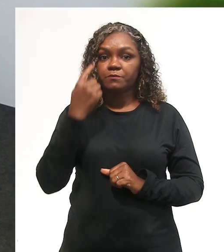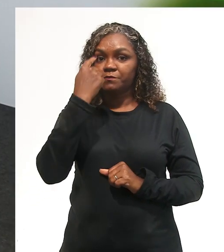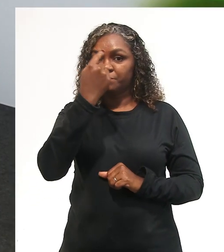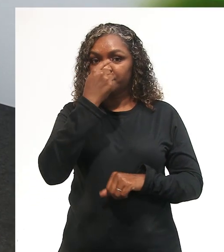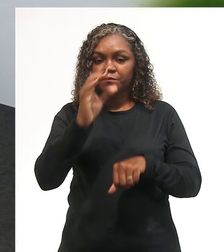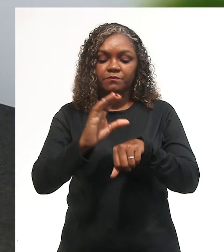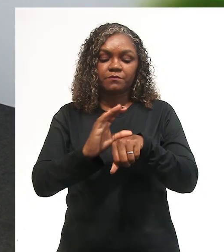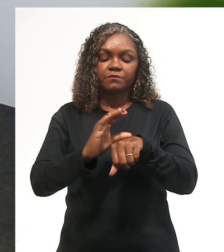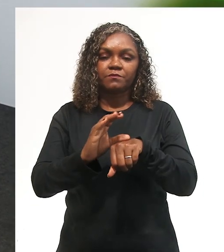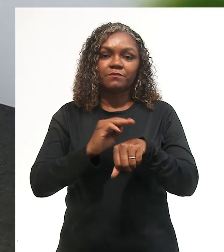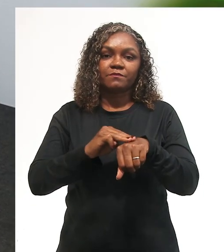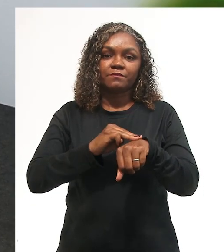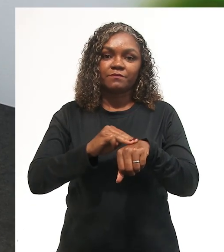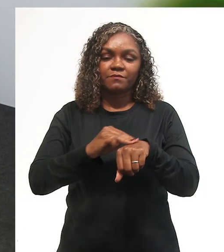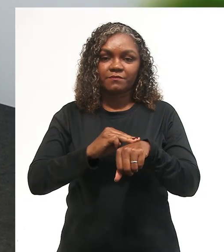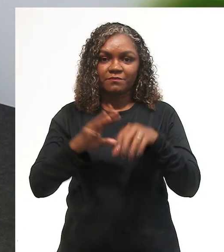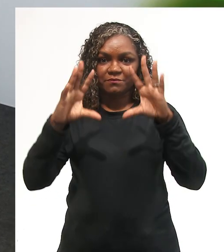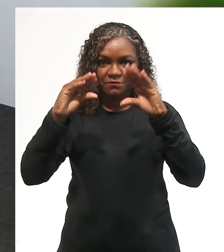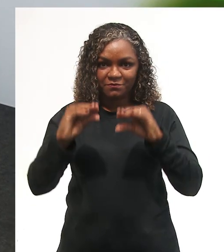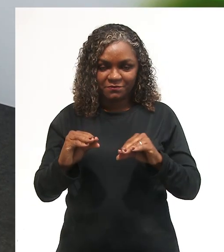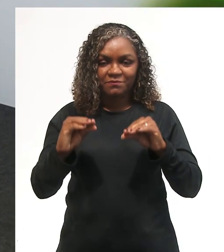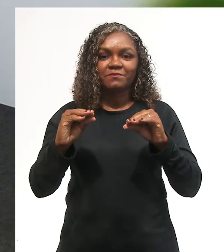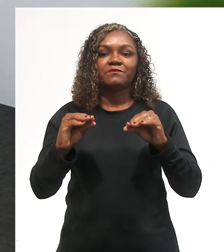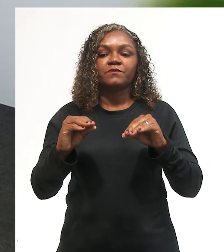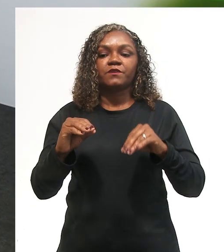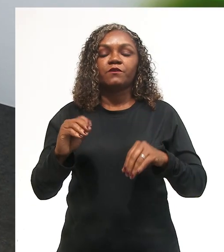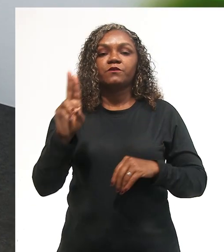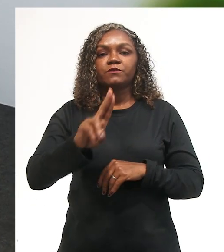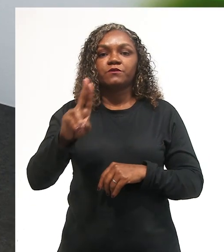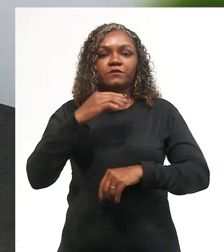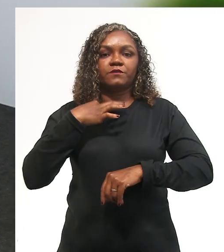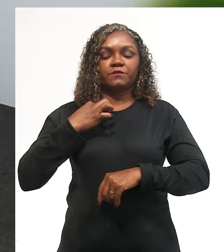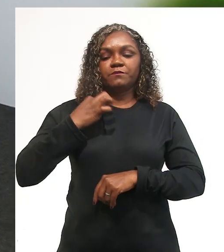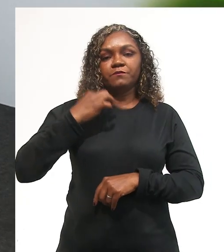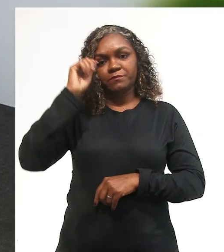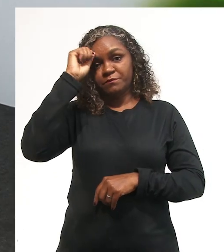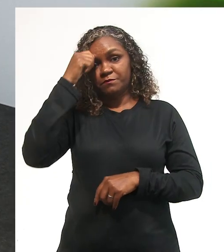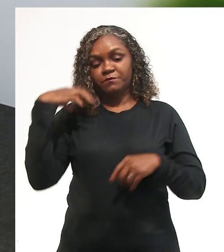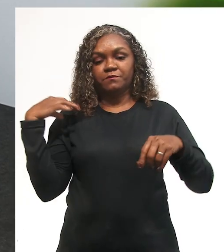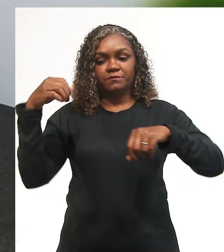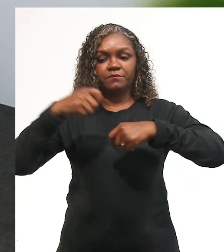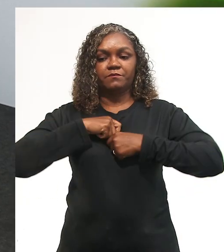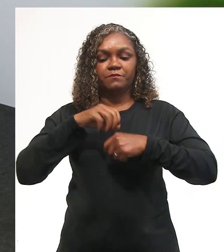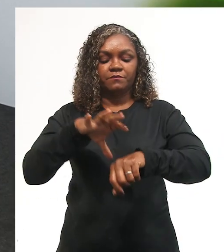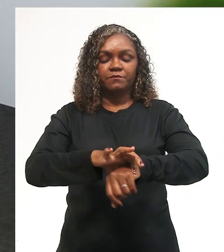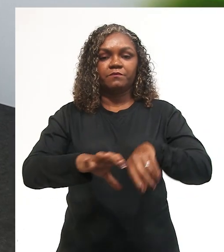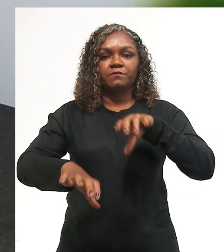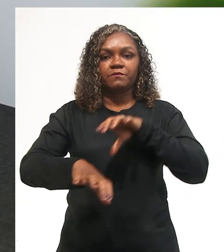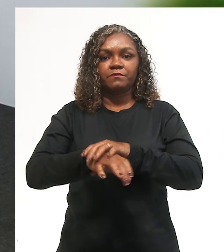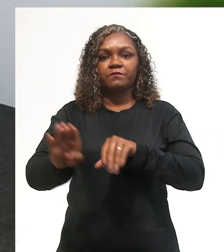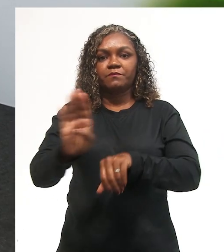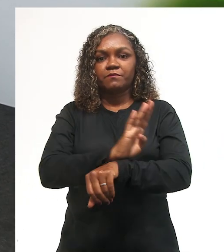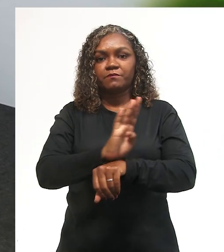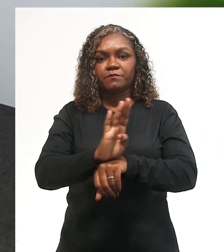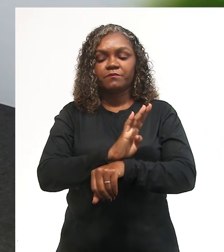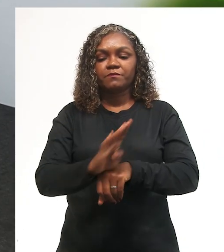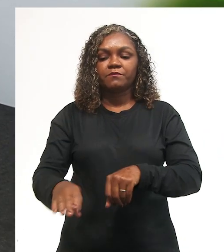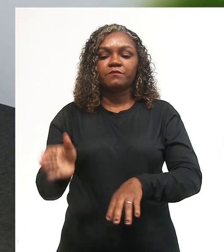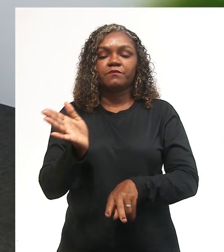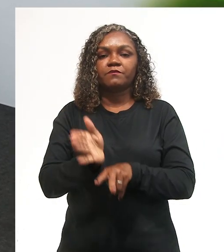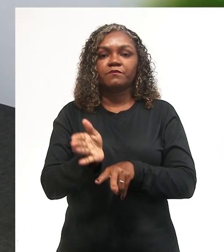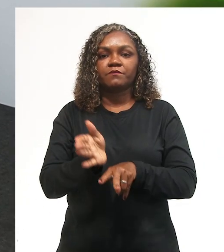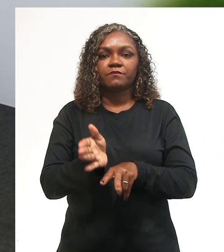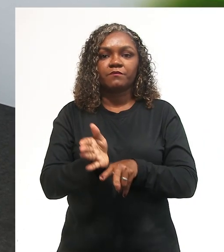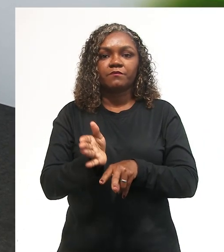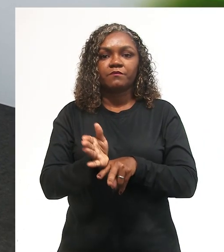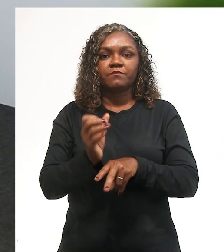castanho escuro, estou vestindo uma camisa preta com uma jaqueta cor bege escura, uma calça